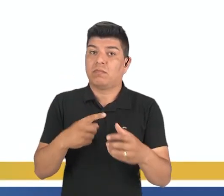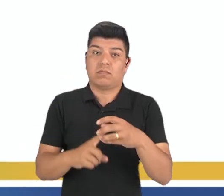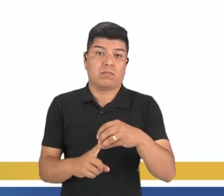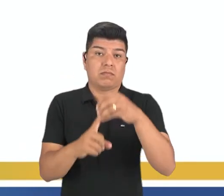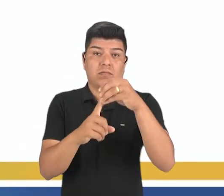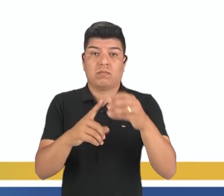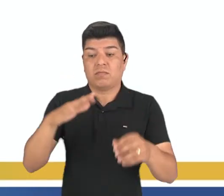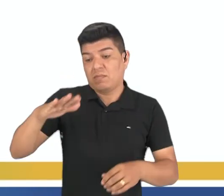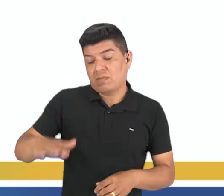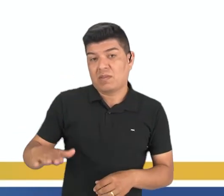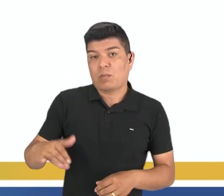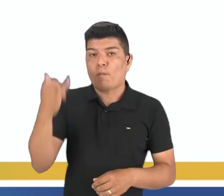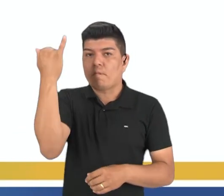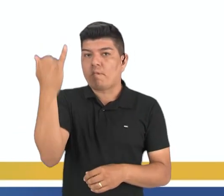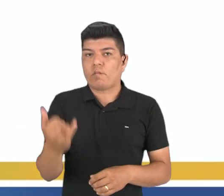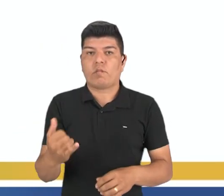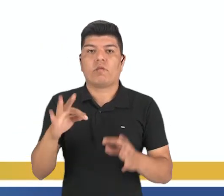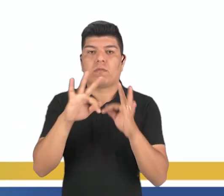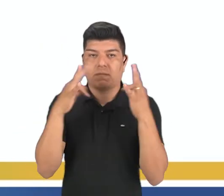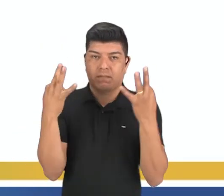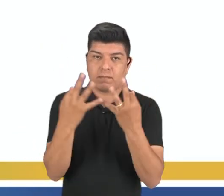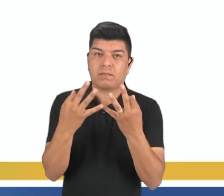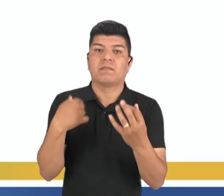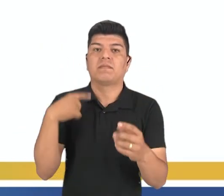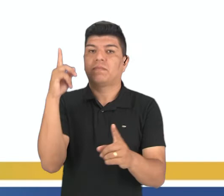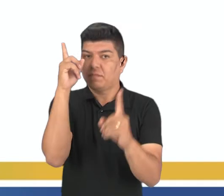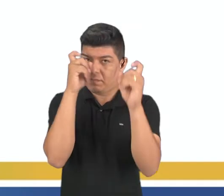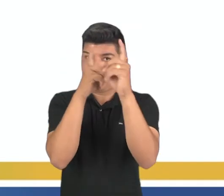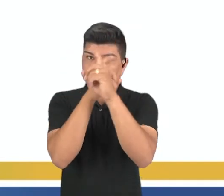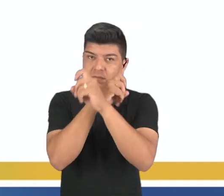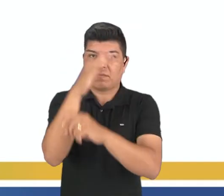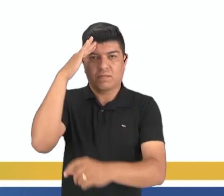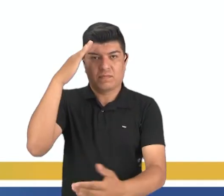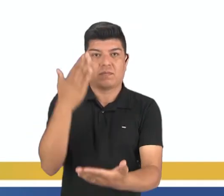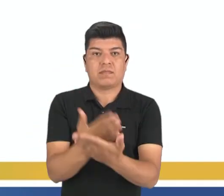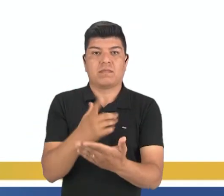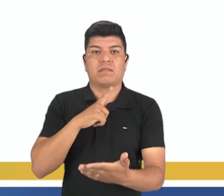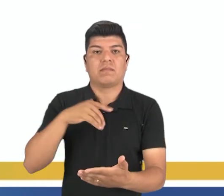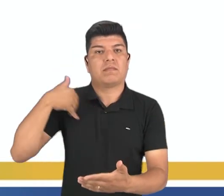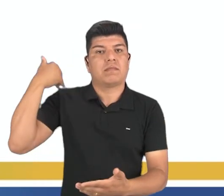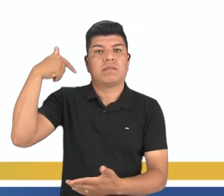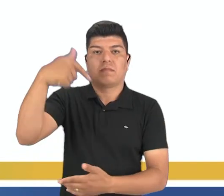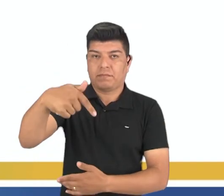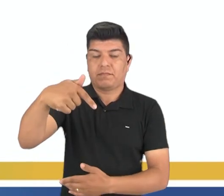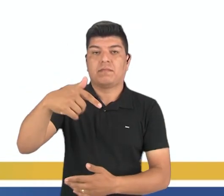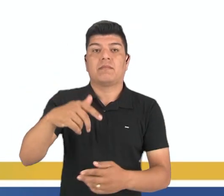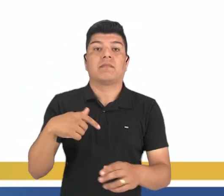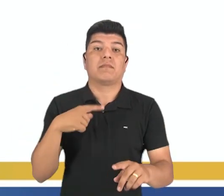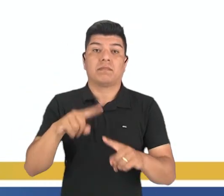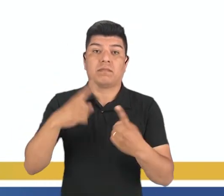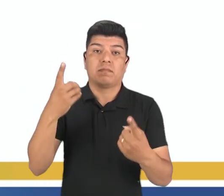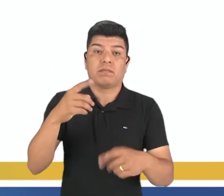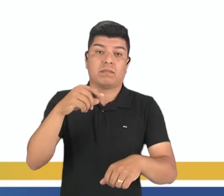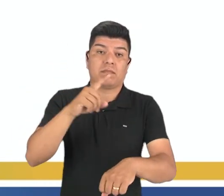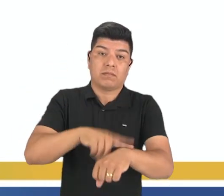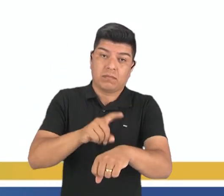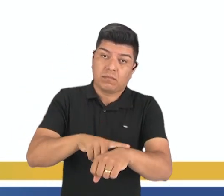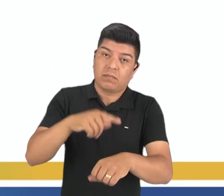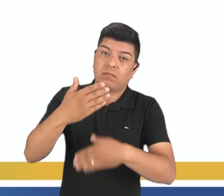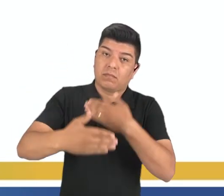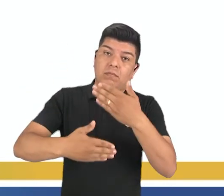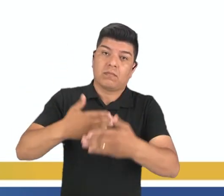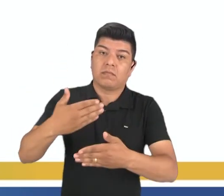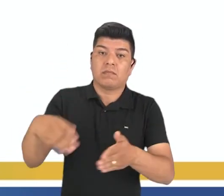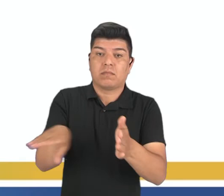a menor, a mais magra da família. Então era difícil mesmo acreditar que eu tinha 7 anos. Após alguns minutos de aula,